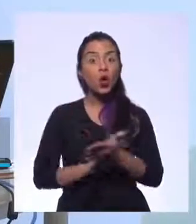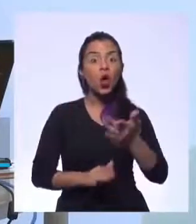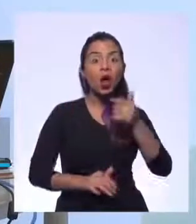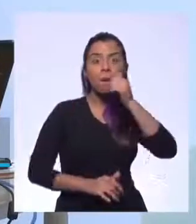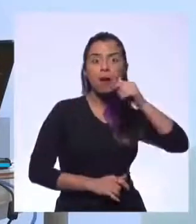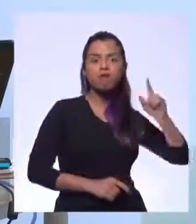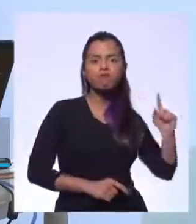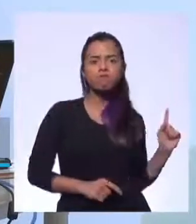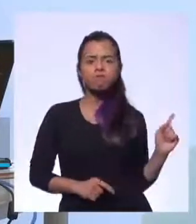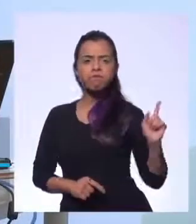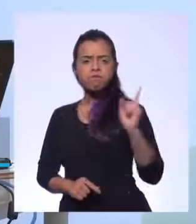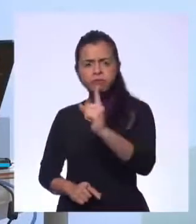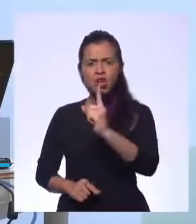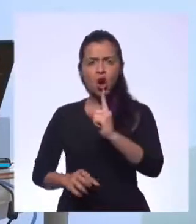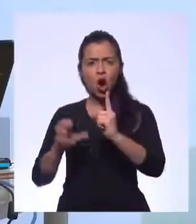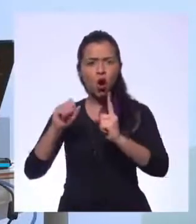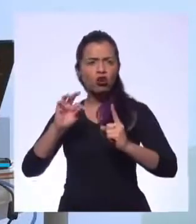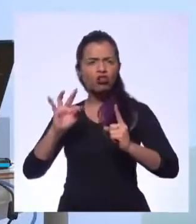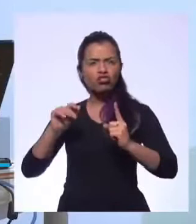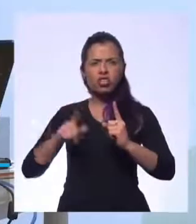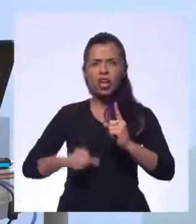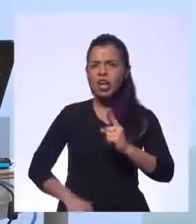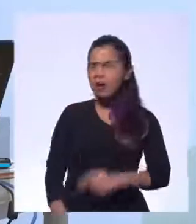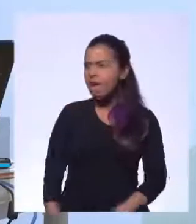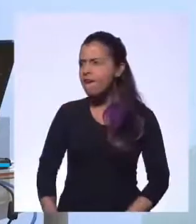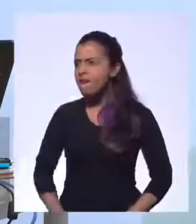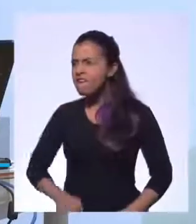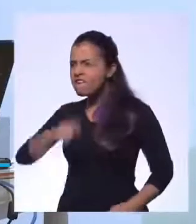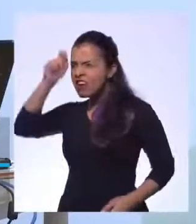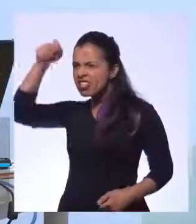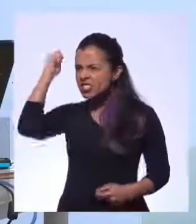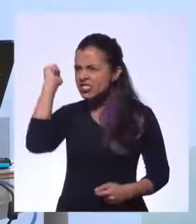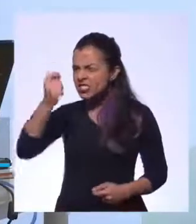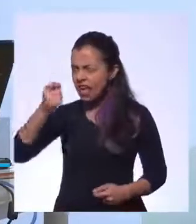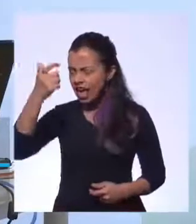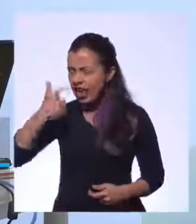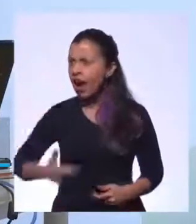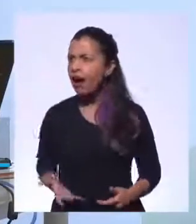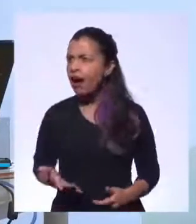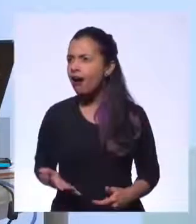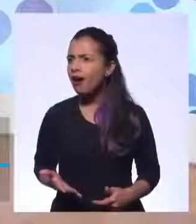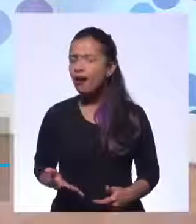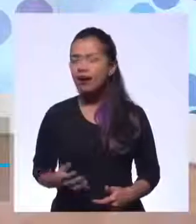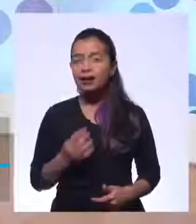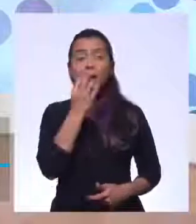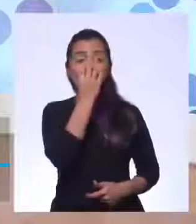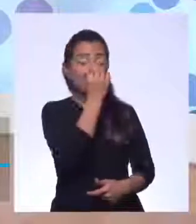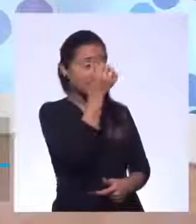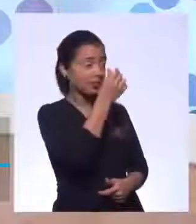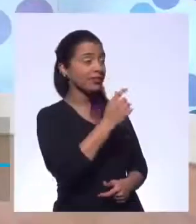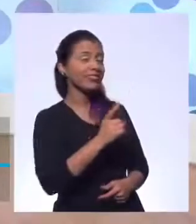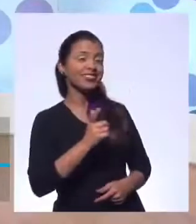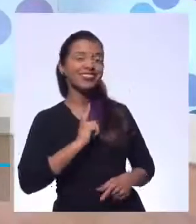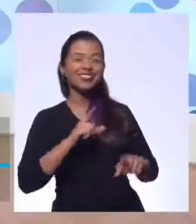mulher ciumenta, toda descompensada, gritando: feiticeira! Feiticeira! Ou poderia ser também aquela